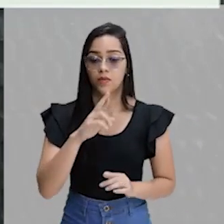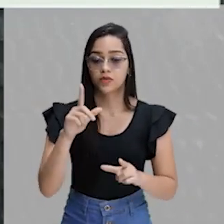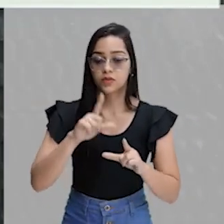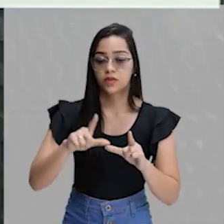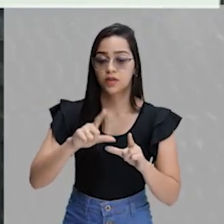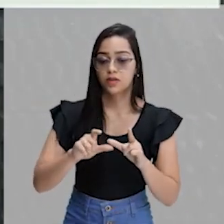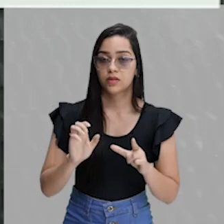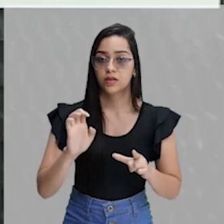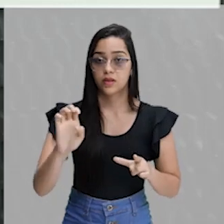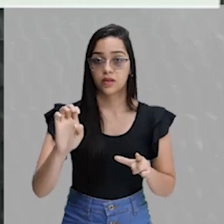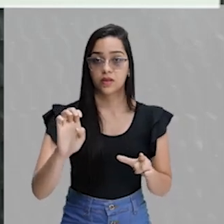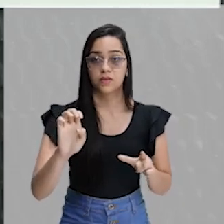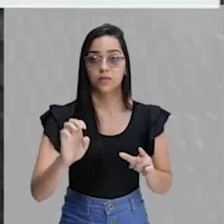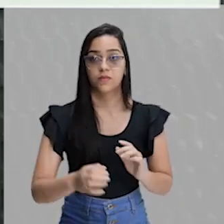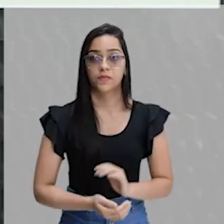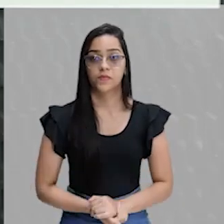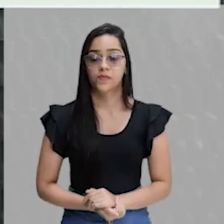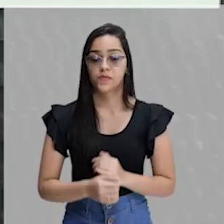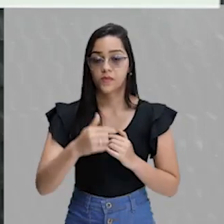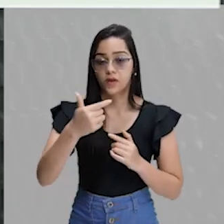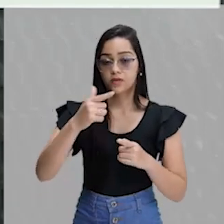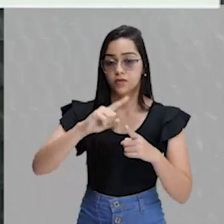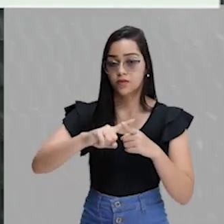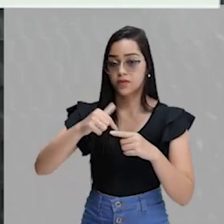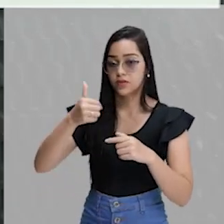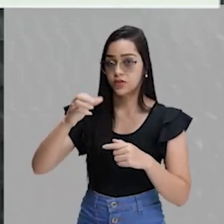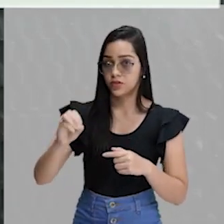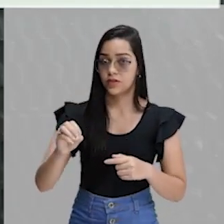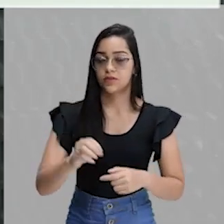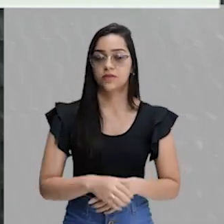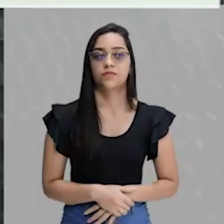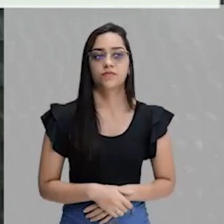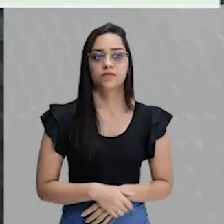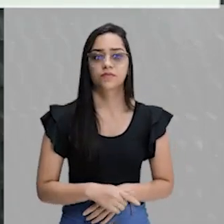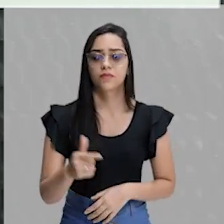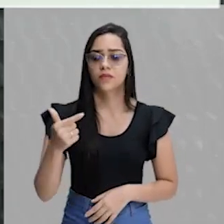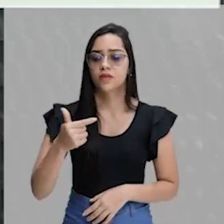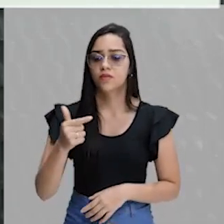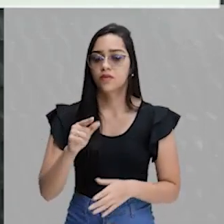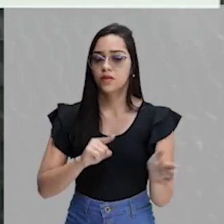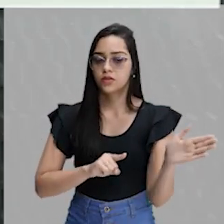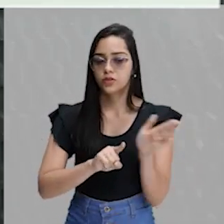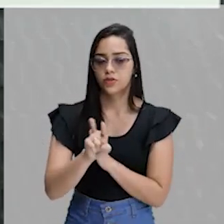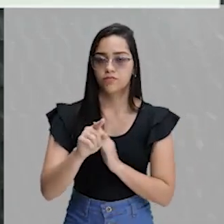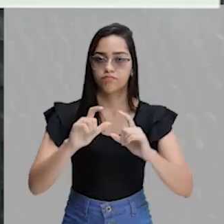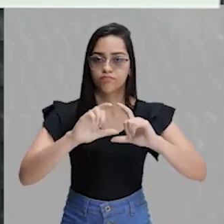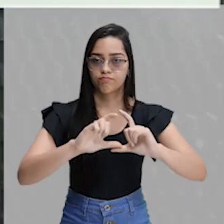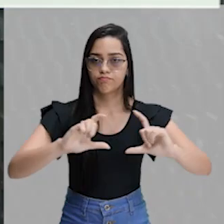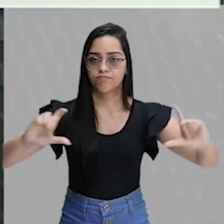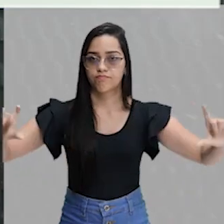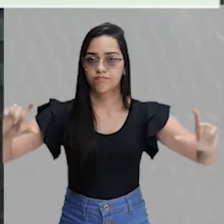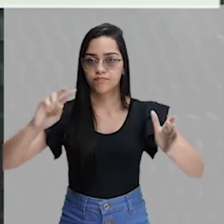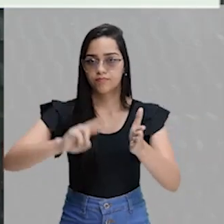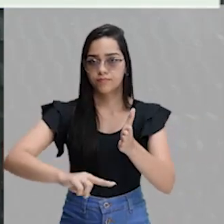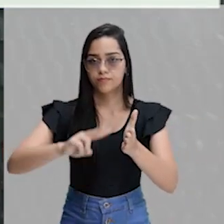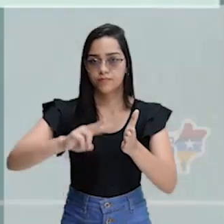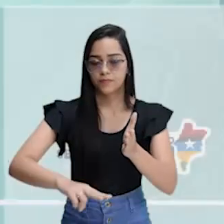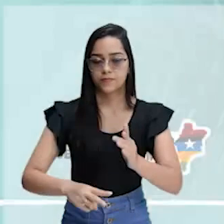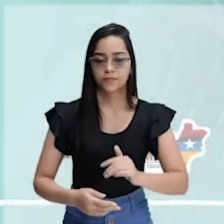letra E. 2 vezes 10 a quarta watts. Então vamos para a segunda questão. A segunda questão diz o